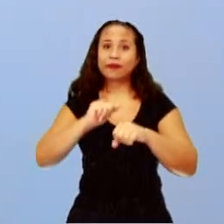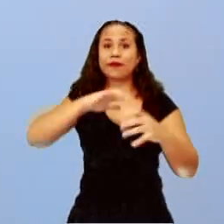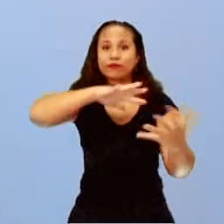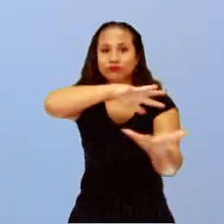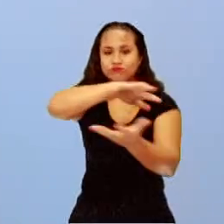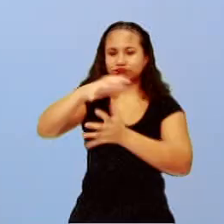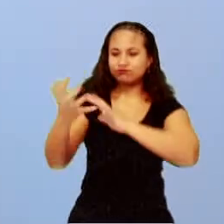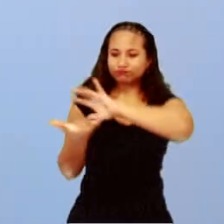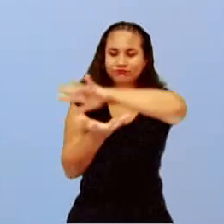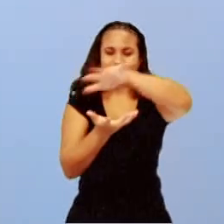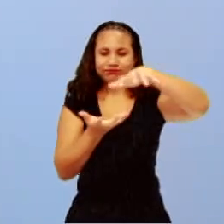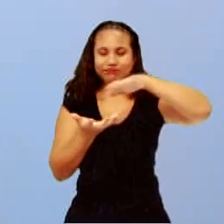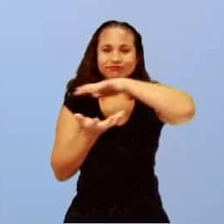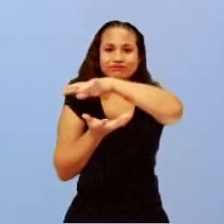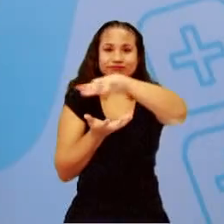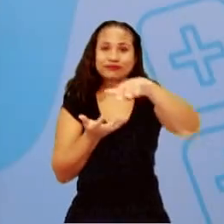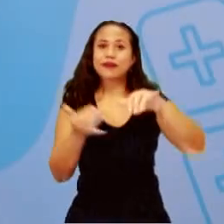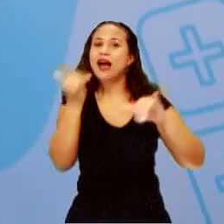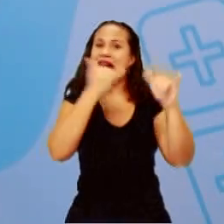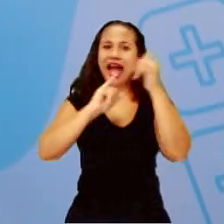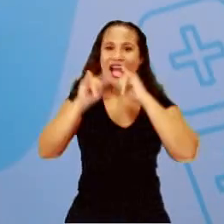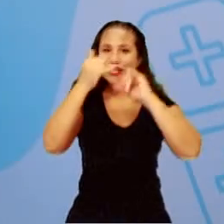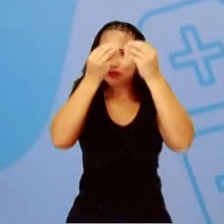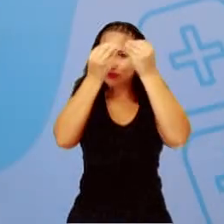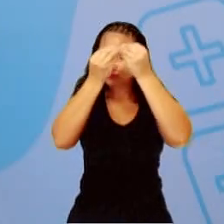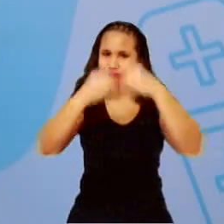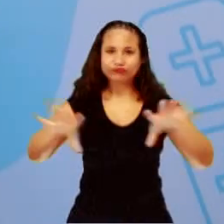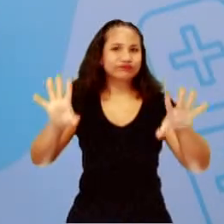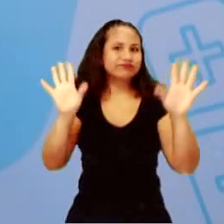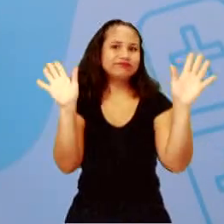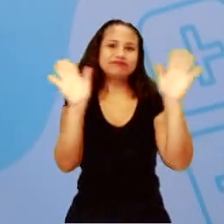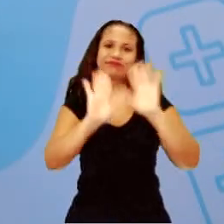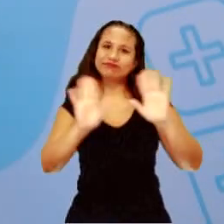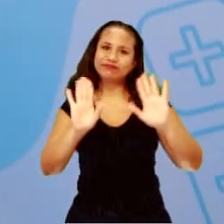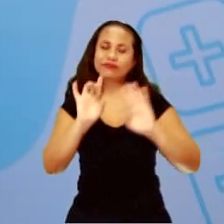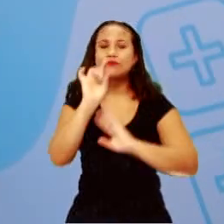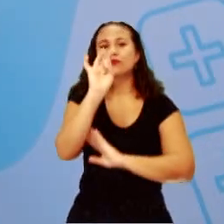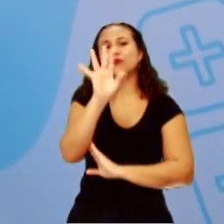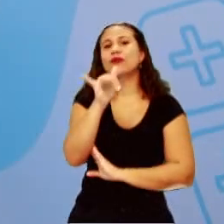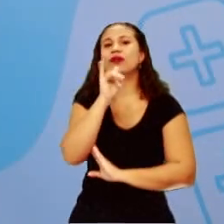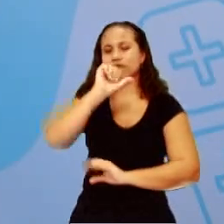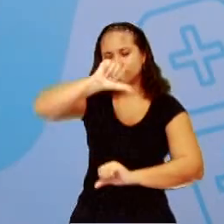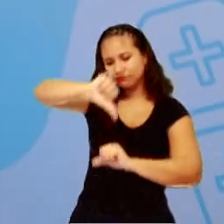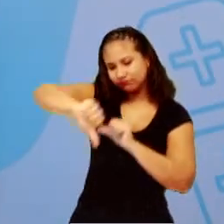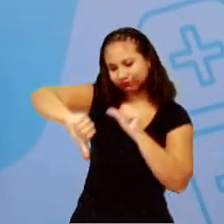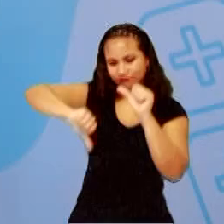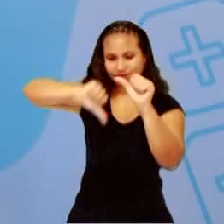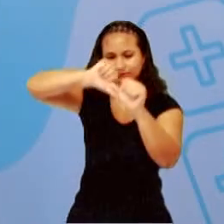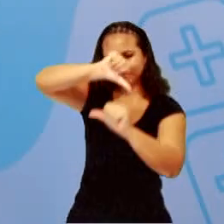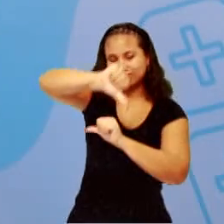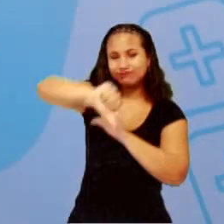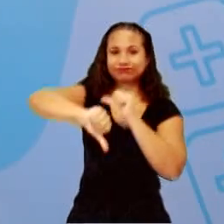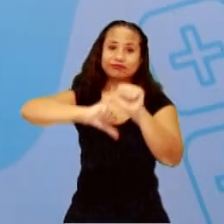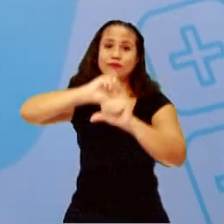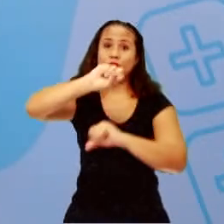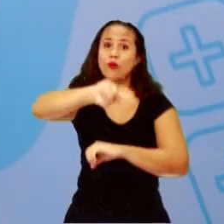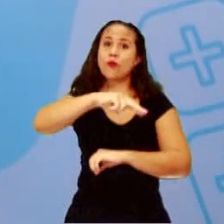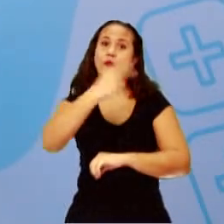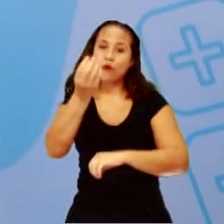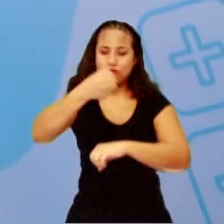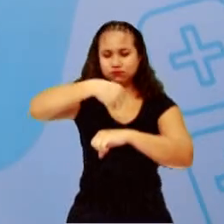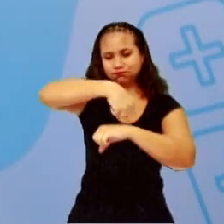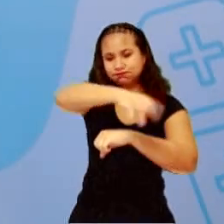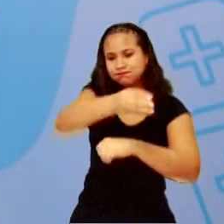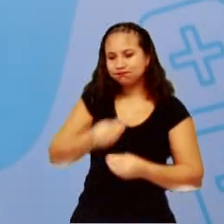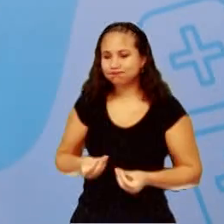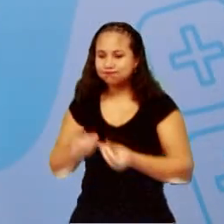né? A energia, ela não se destrói. Apenas ela é transformada ou transferida